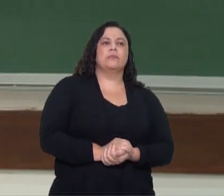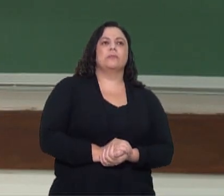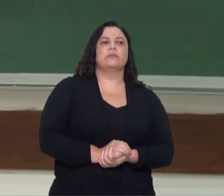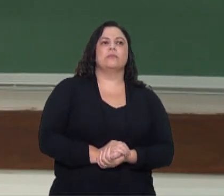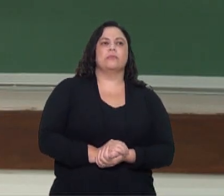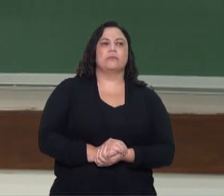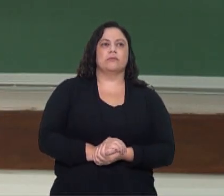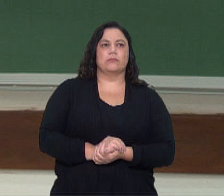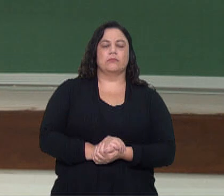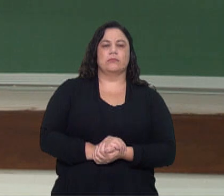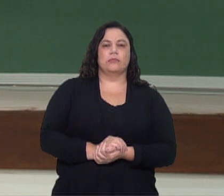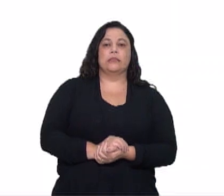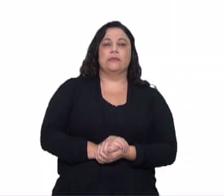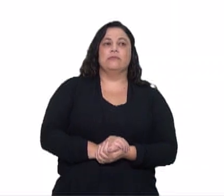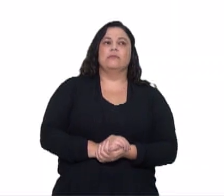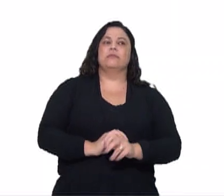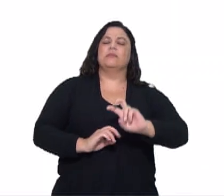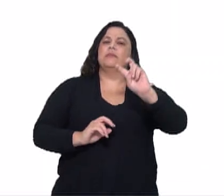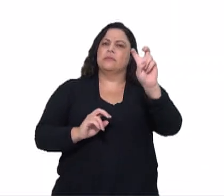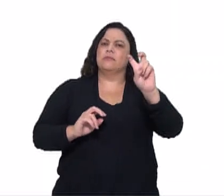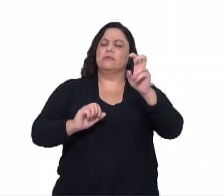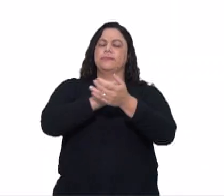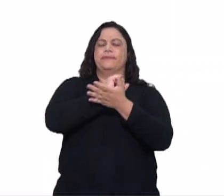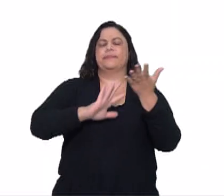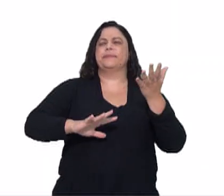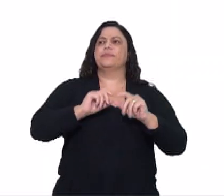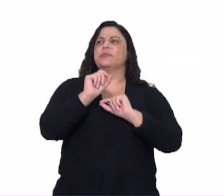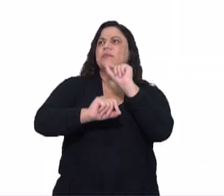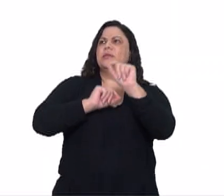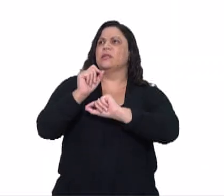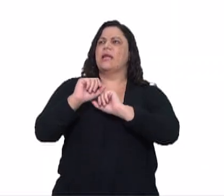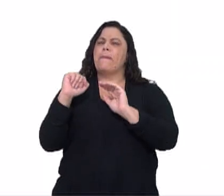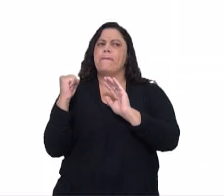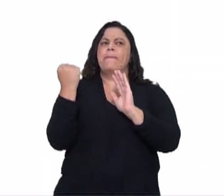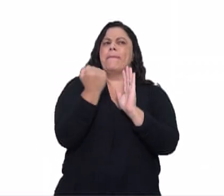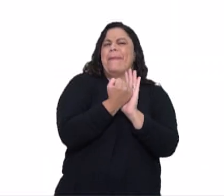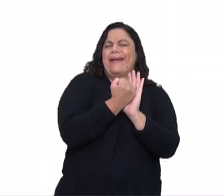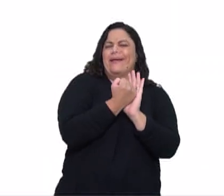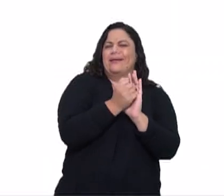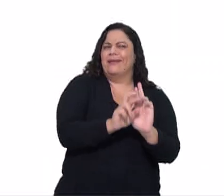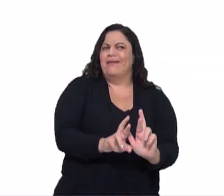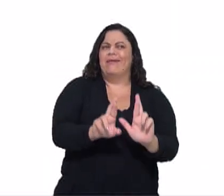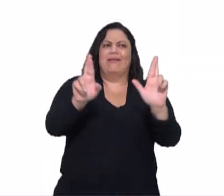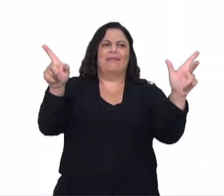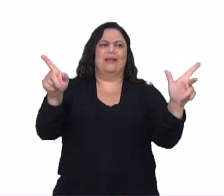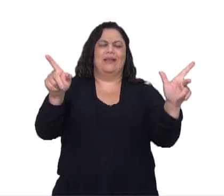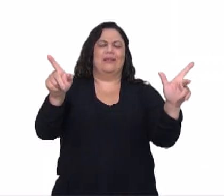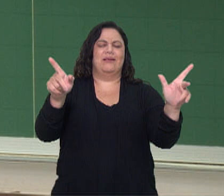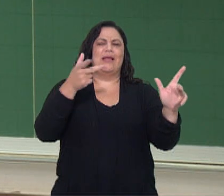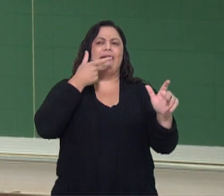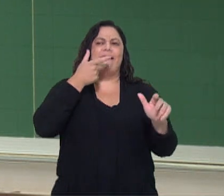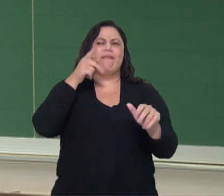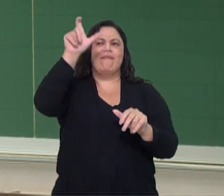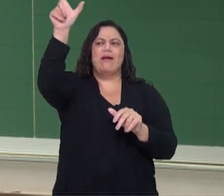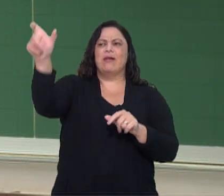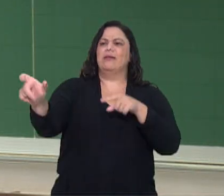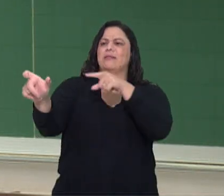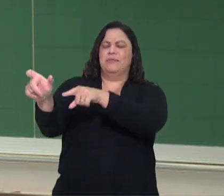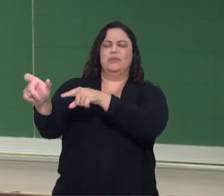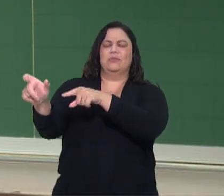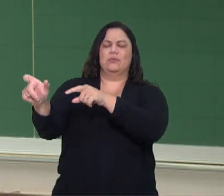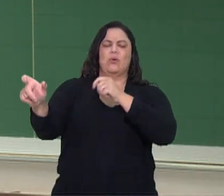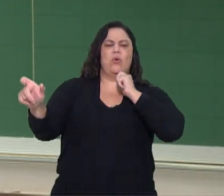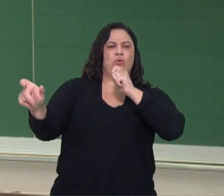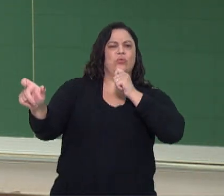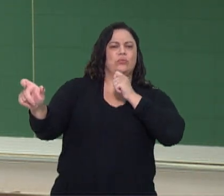Mais uma atividade. Que marcas diferenciam a fala do entrevistado do relato do repórter? Quando eu vejo lá a